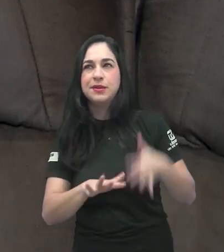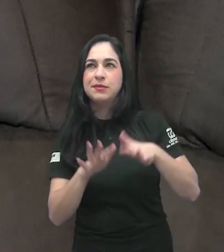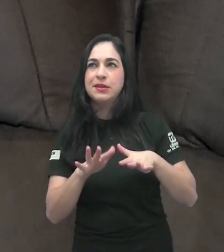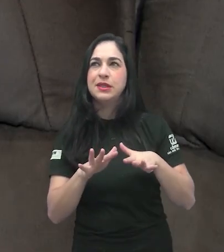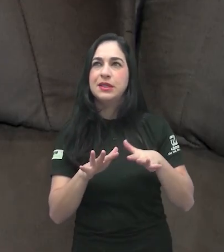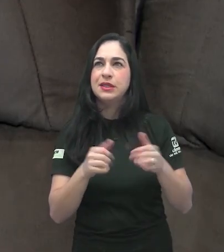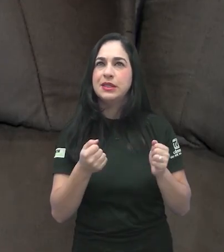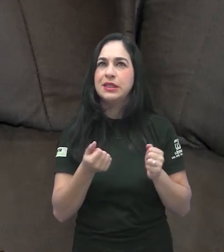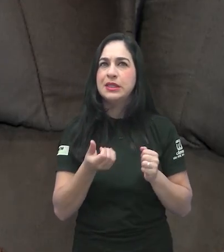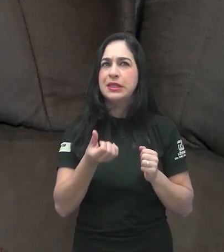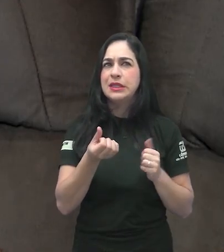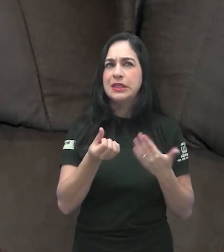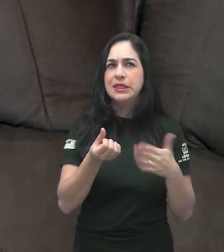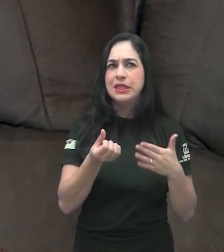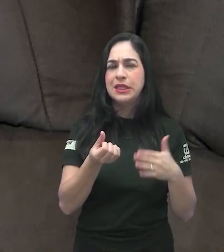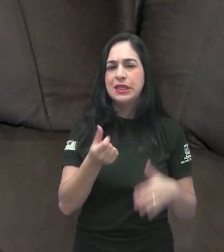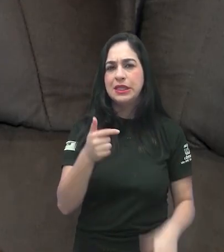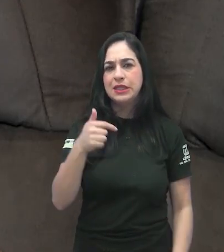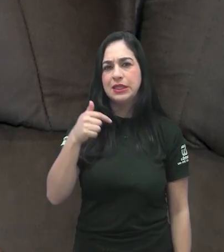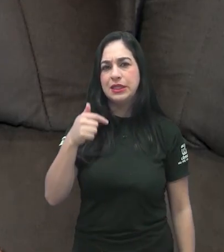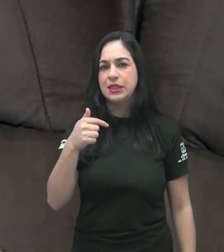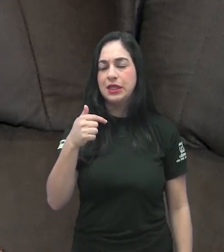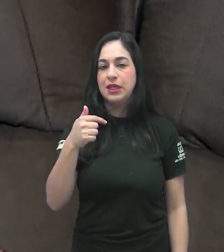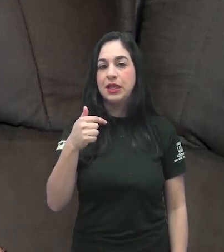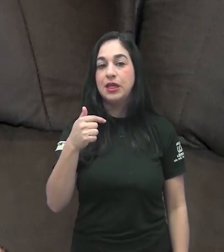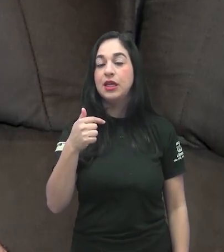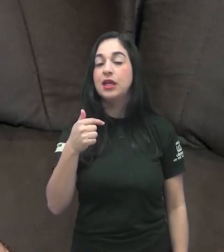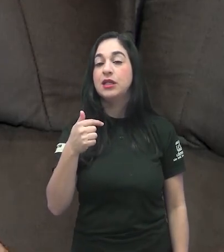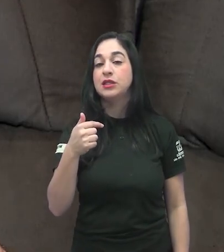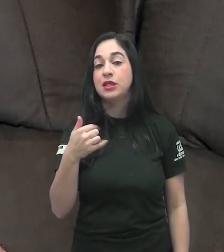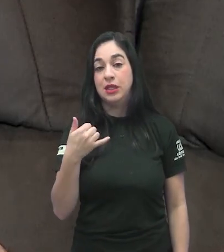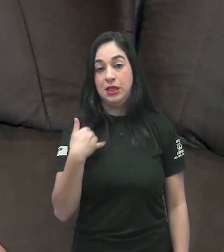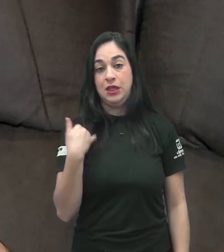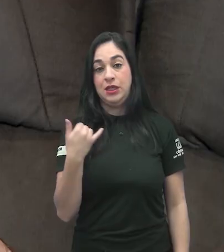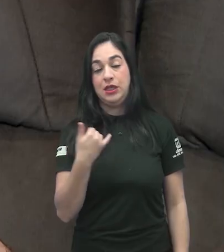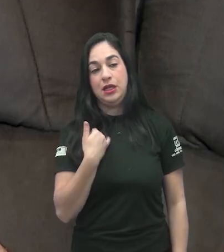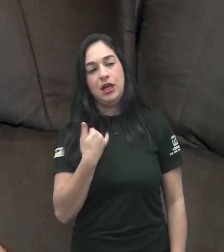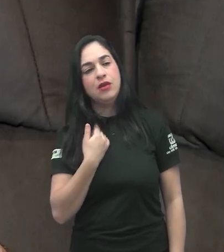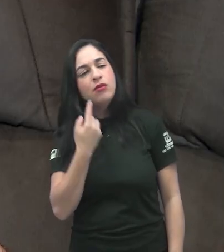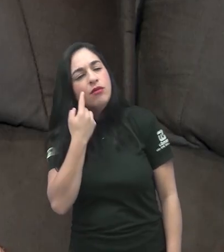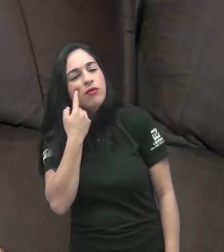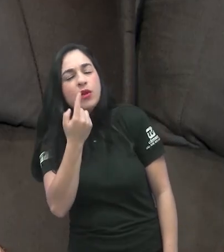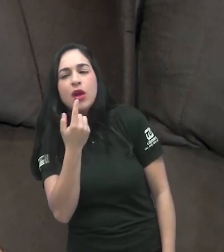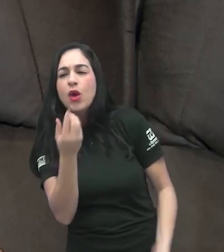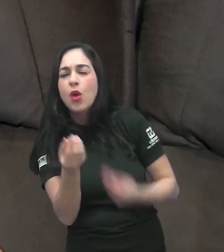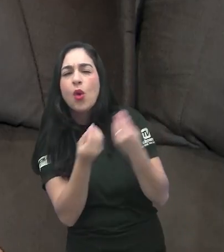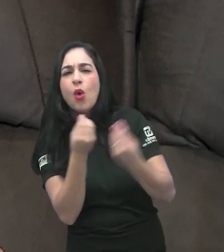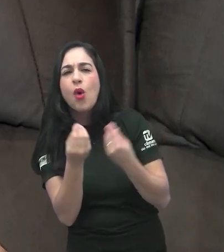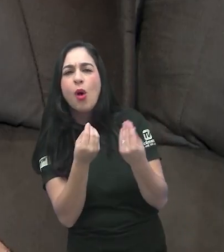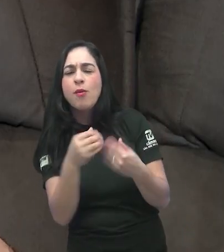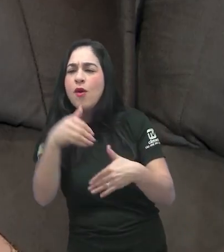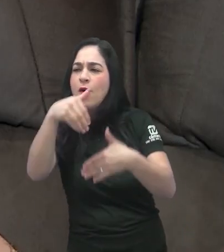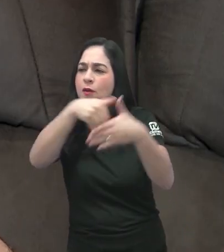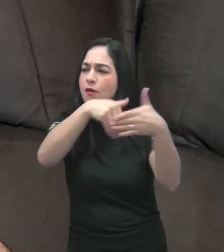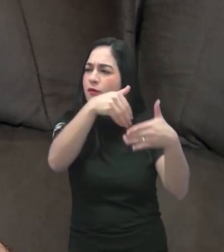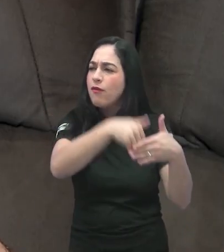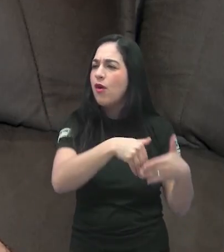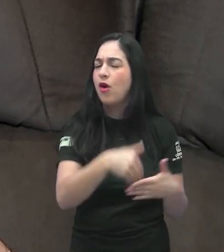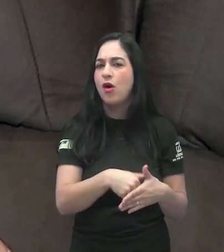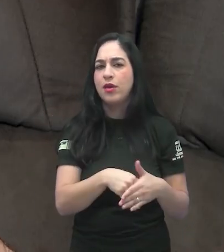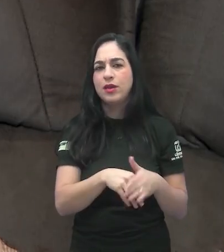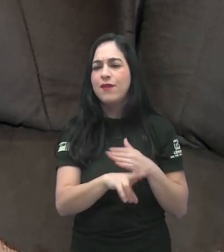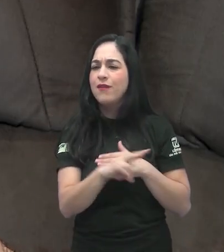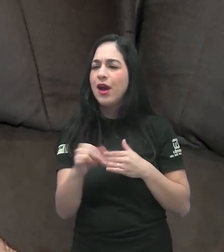partir de uns 6, 7 anos, levar, né, para acompanhar aquele processo de você